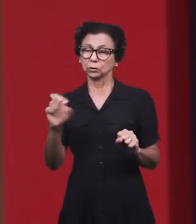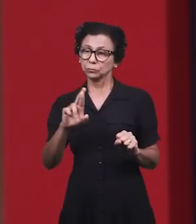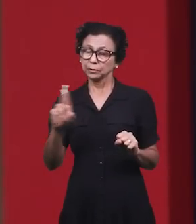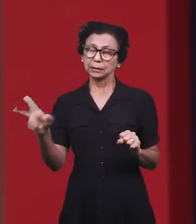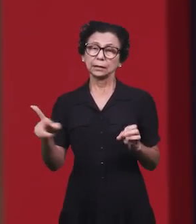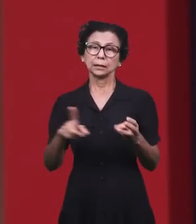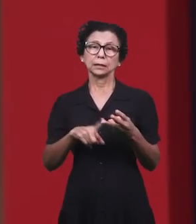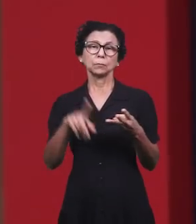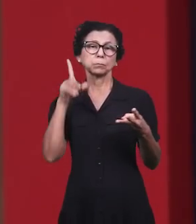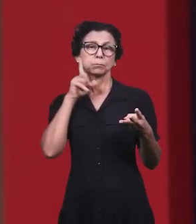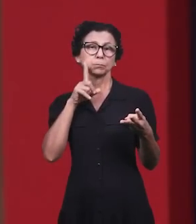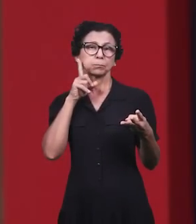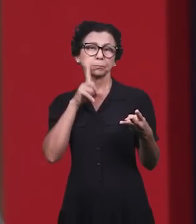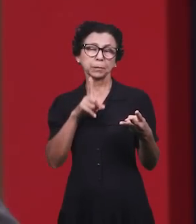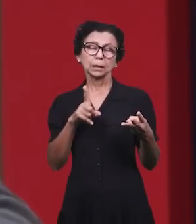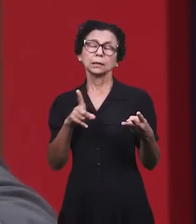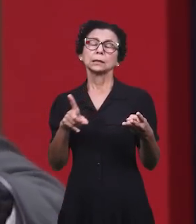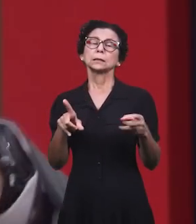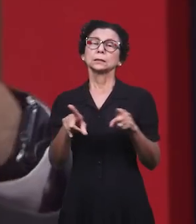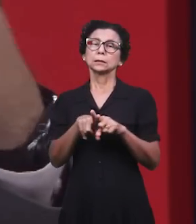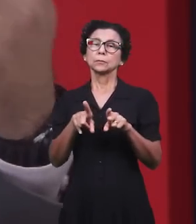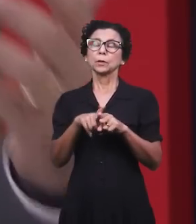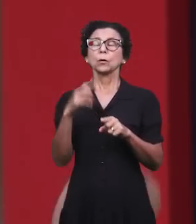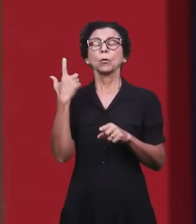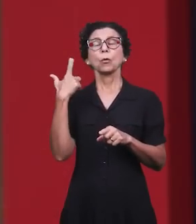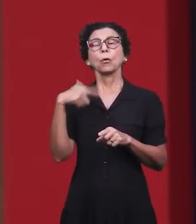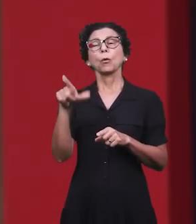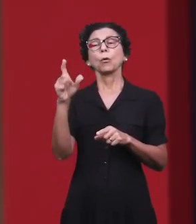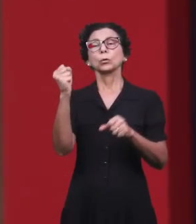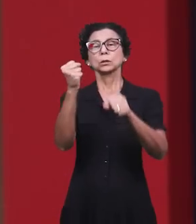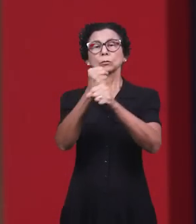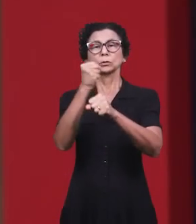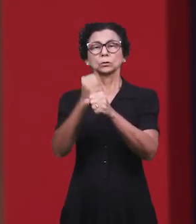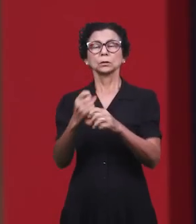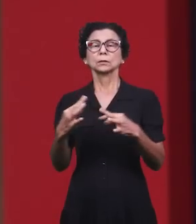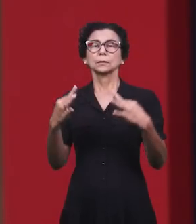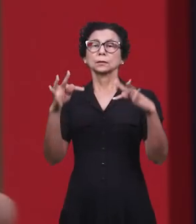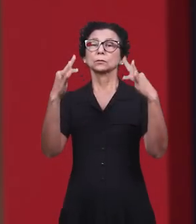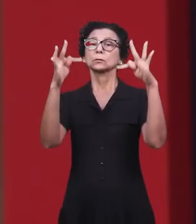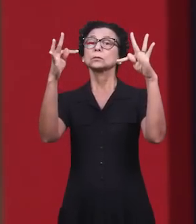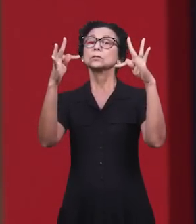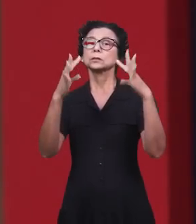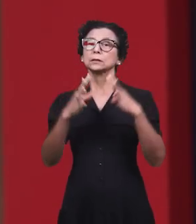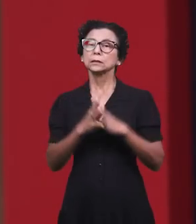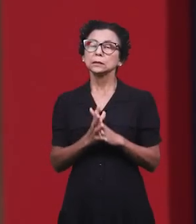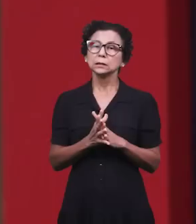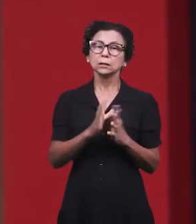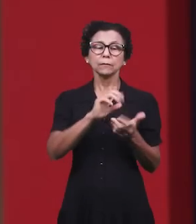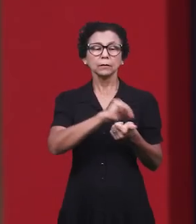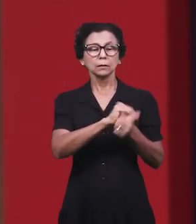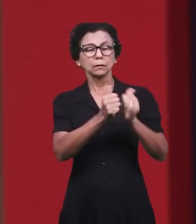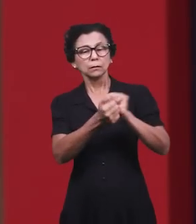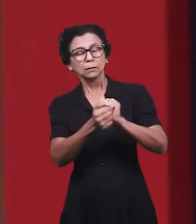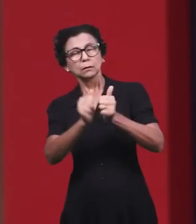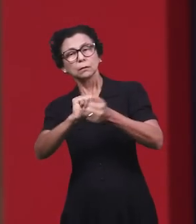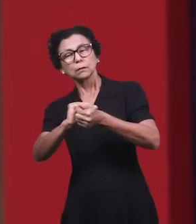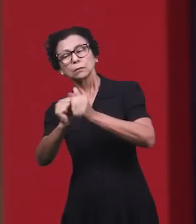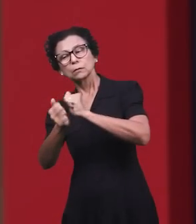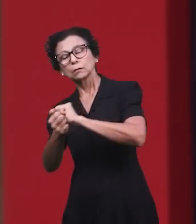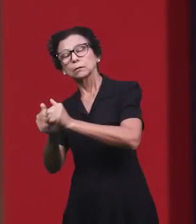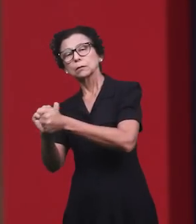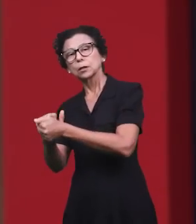Estados Unidos, né, da América já se utiliza outra tecnologia e você vai adequando, né, de acordo com